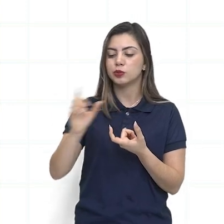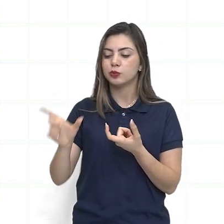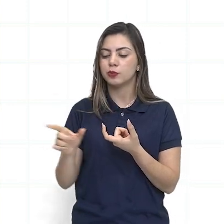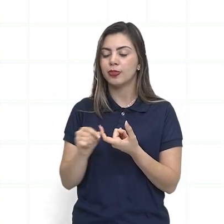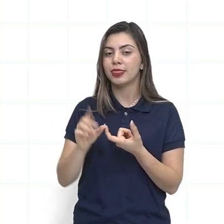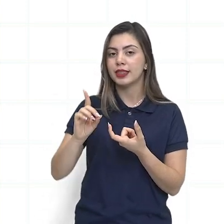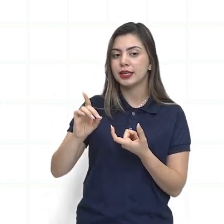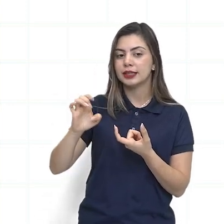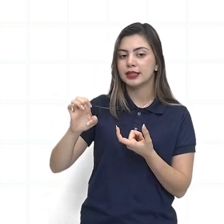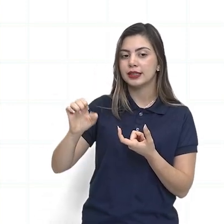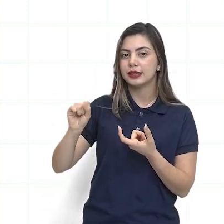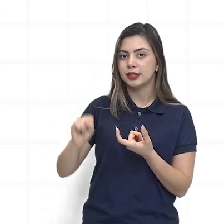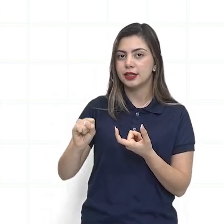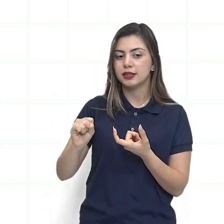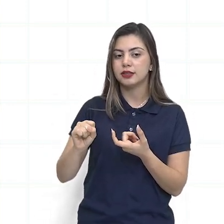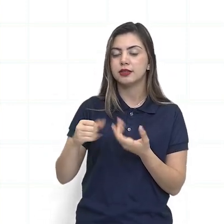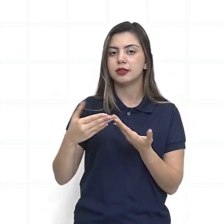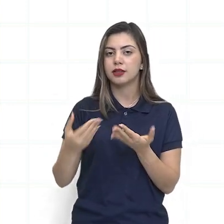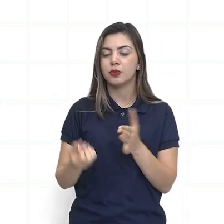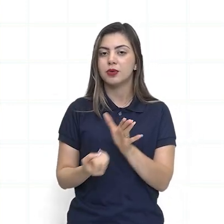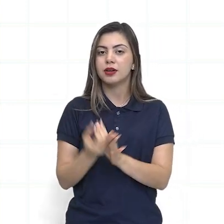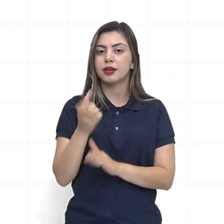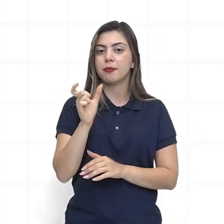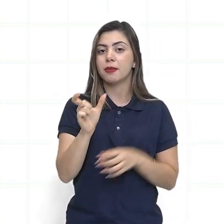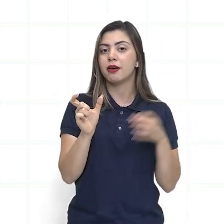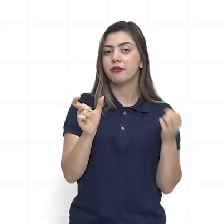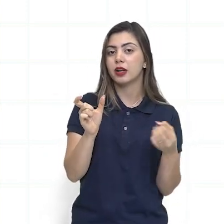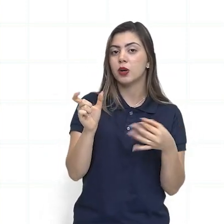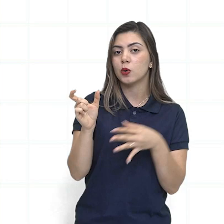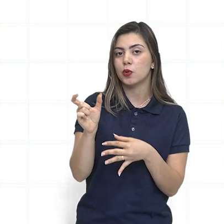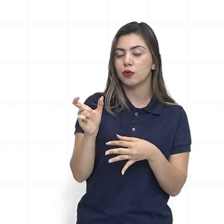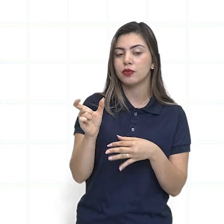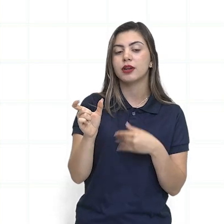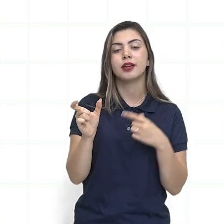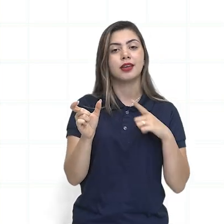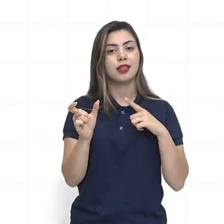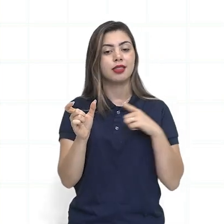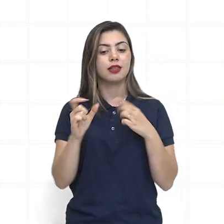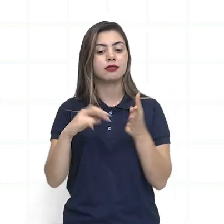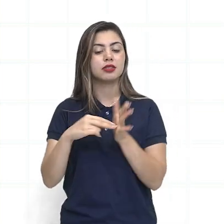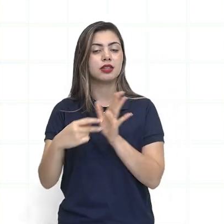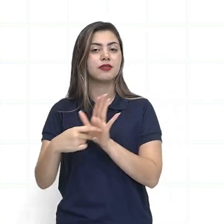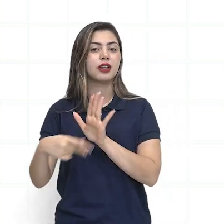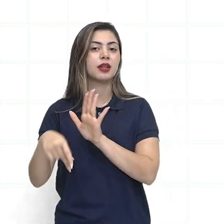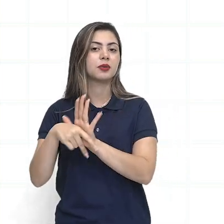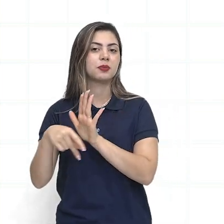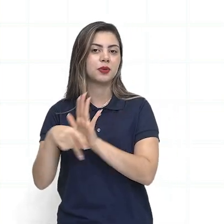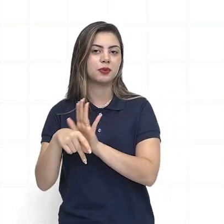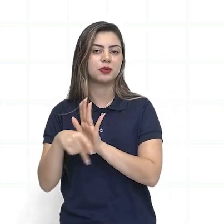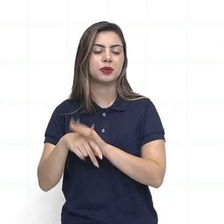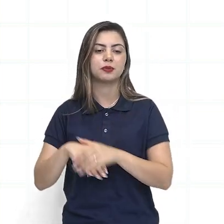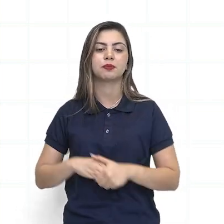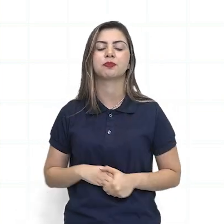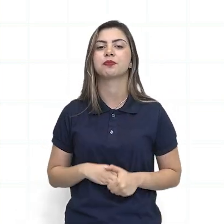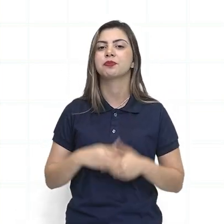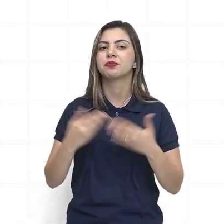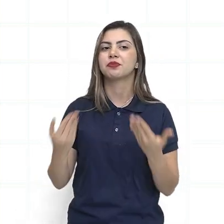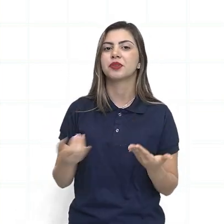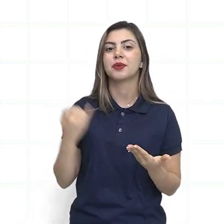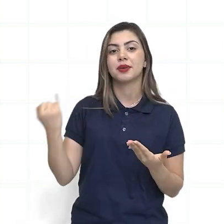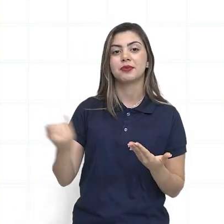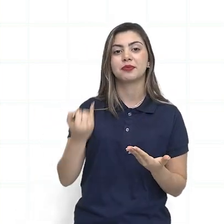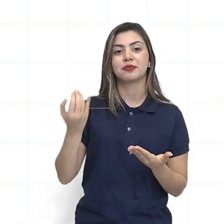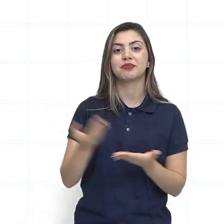des, já formei uma nova palavra com um novo sentido. Então, o que é importante